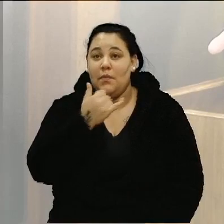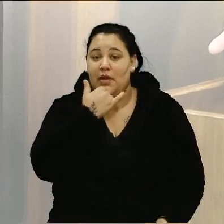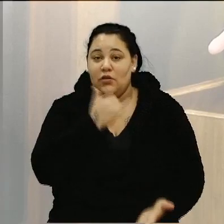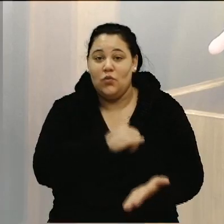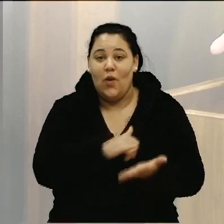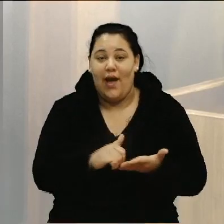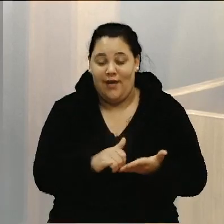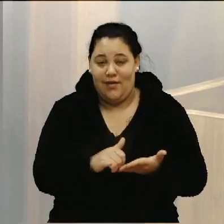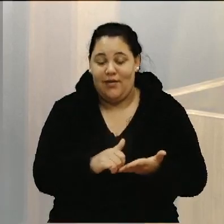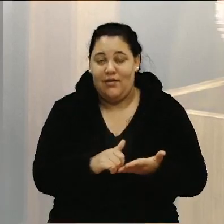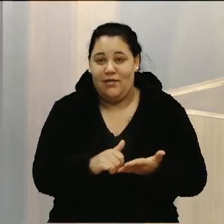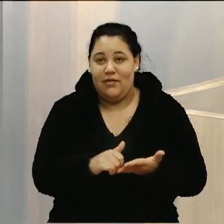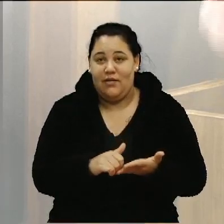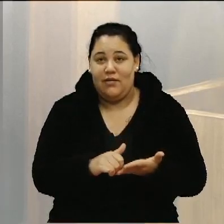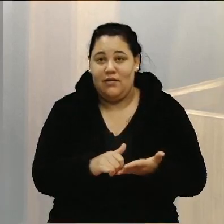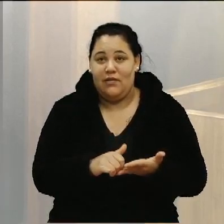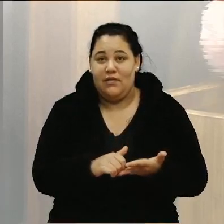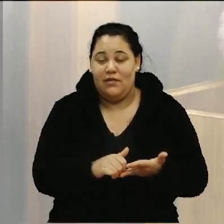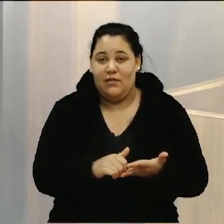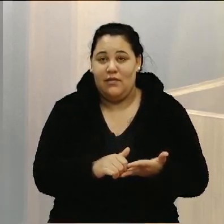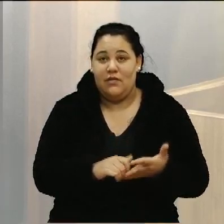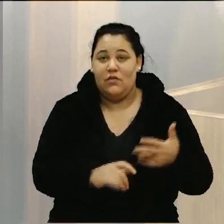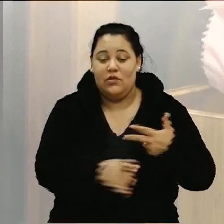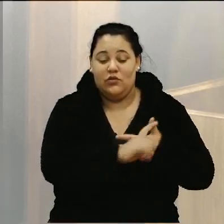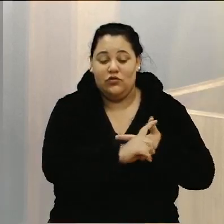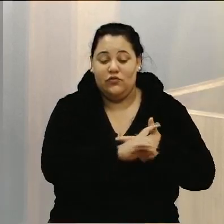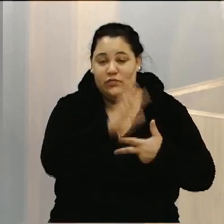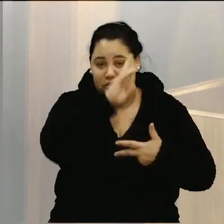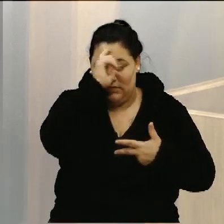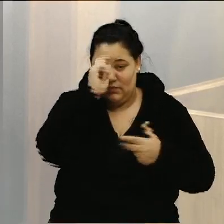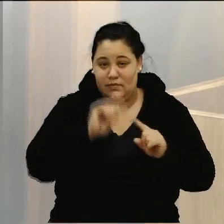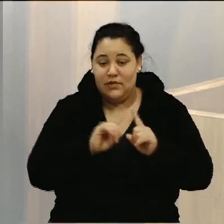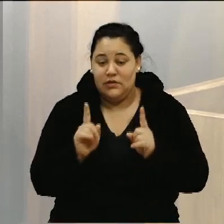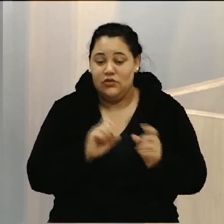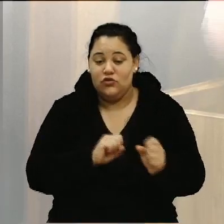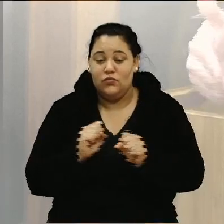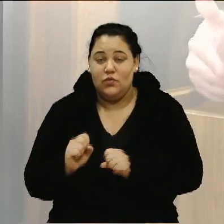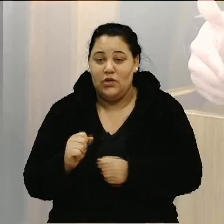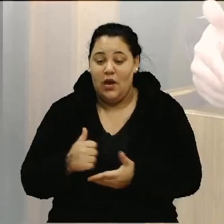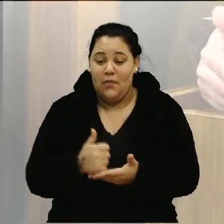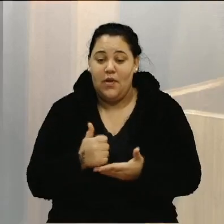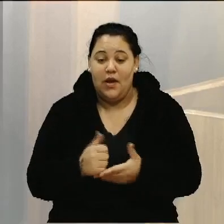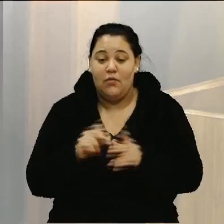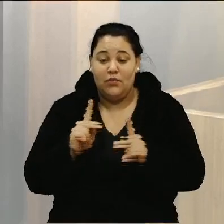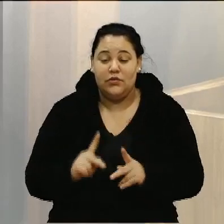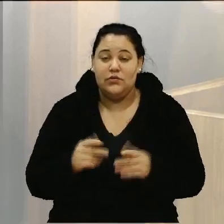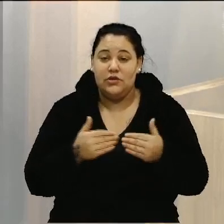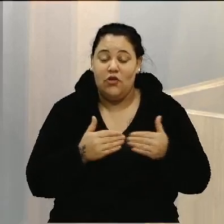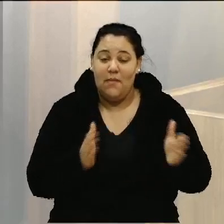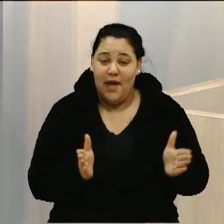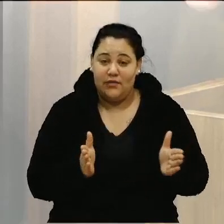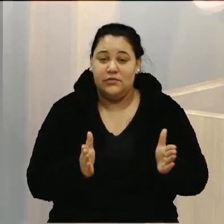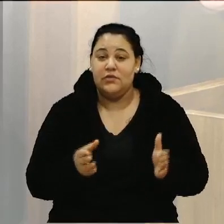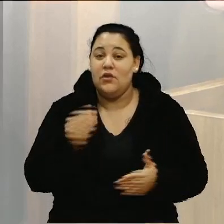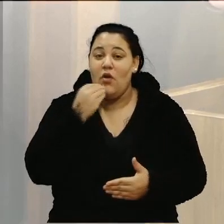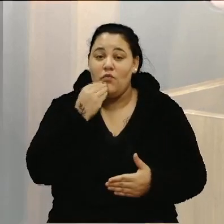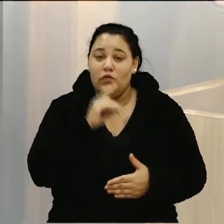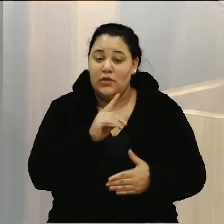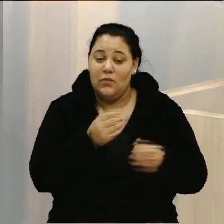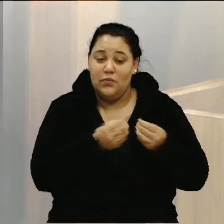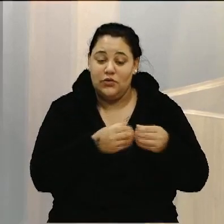Executivo Municipal, mas que o Poder Executivo Municipal possa contar com pessoas que se coloquem à disposição e que, obviamente, não